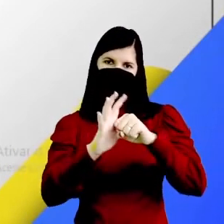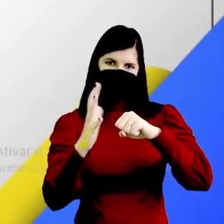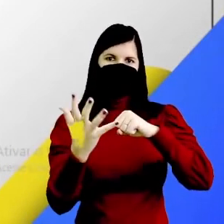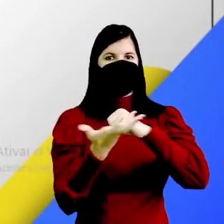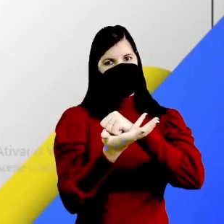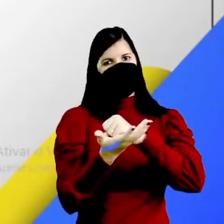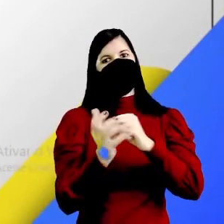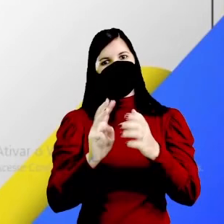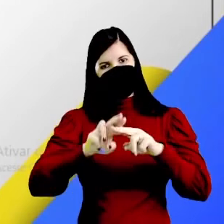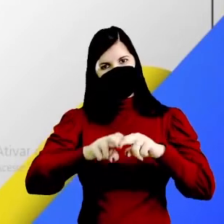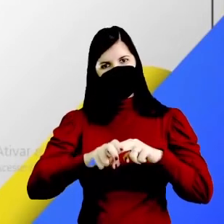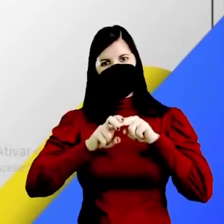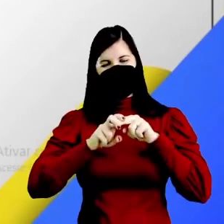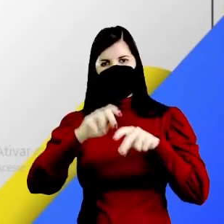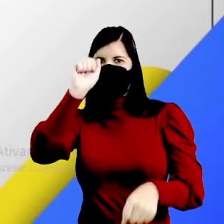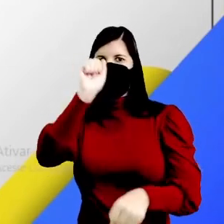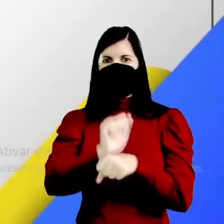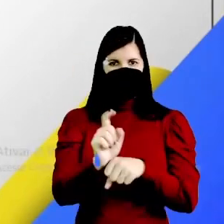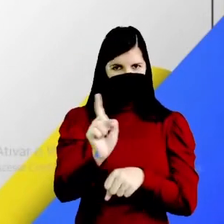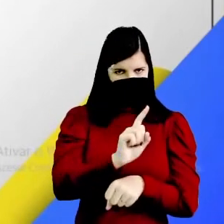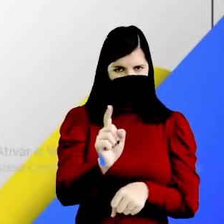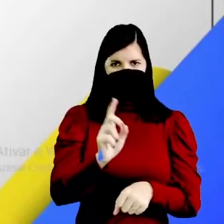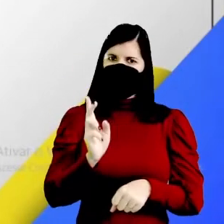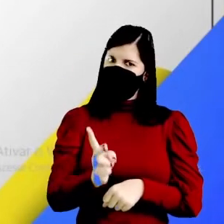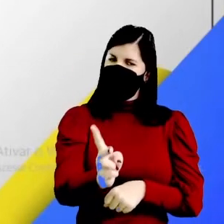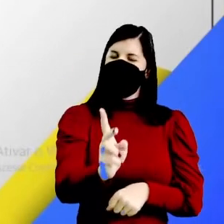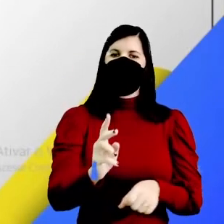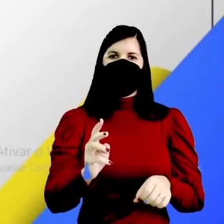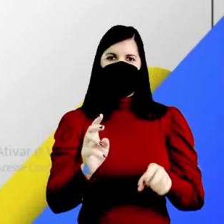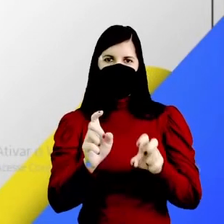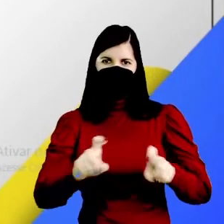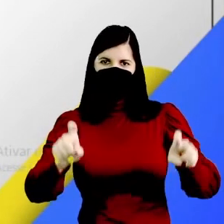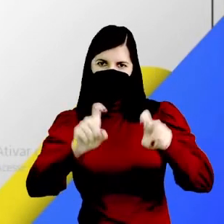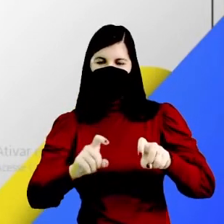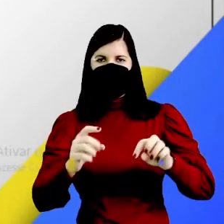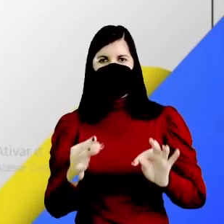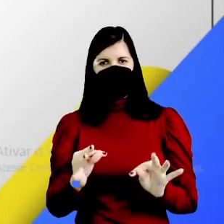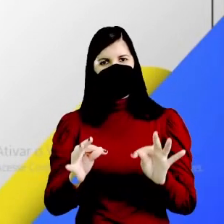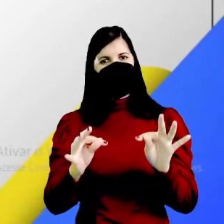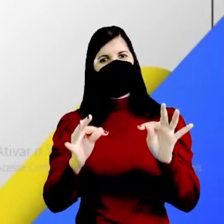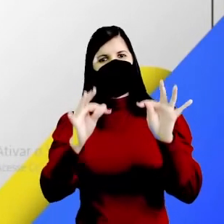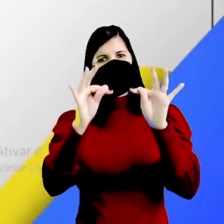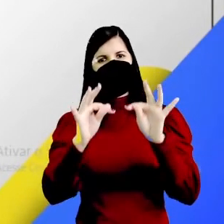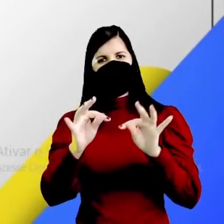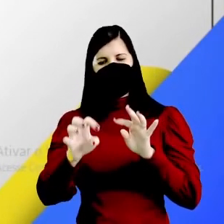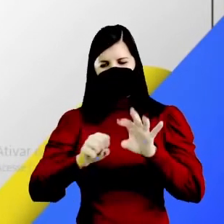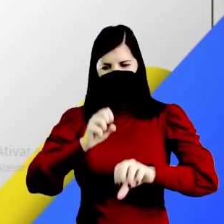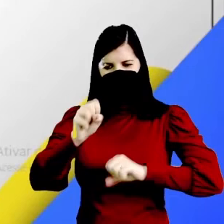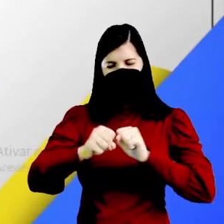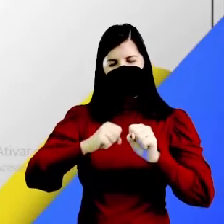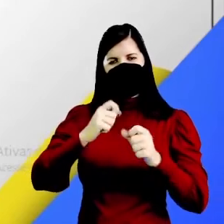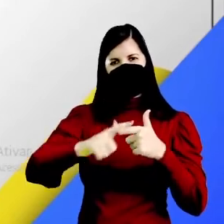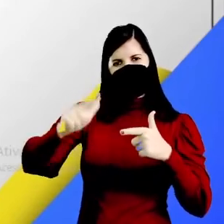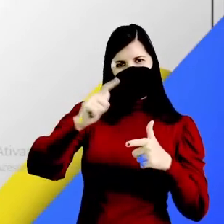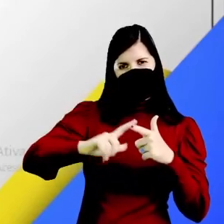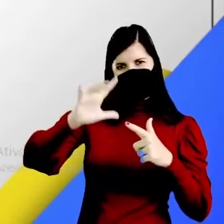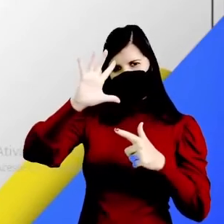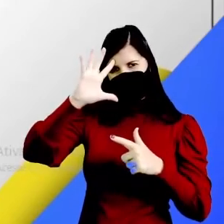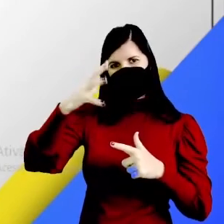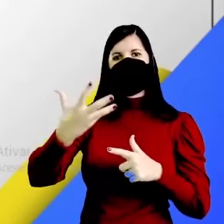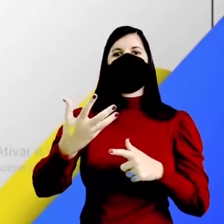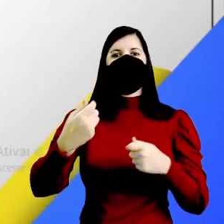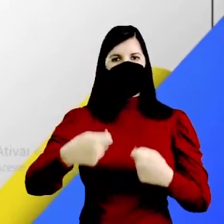crescer. Então, a gente vai lidar com a informática, a tecnologia em geral, buscar algumas soluções para problemas complexos.